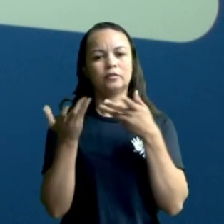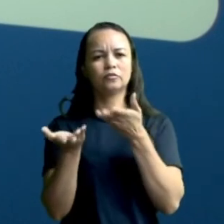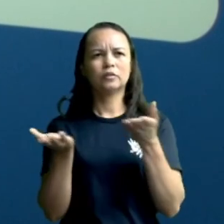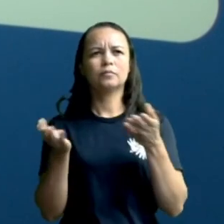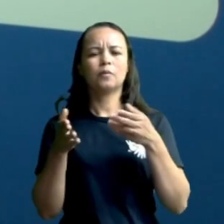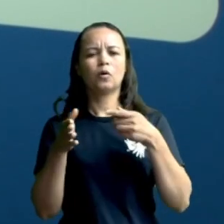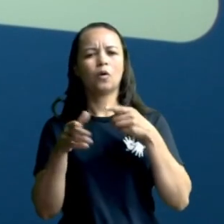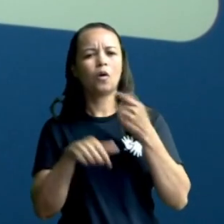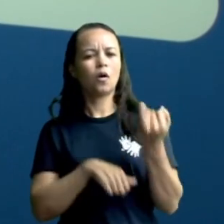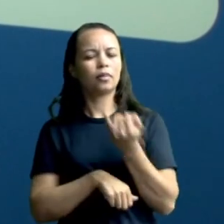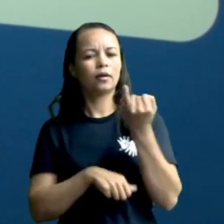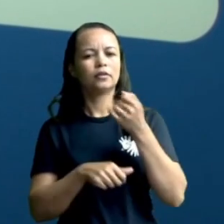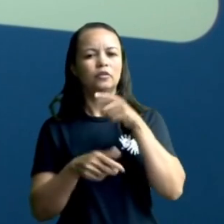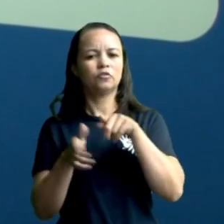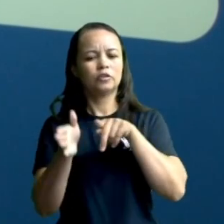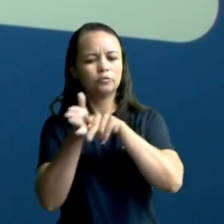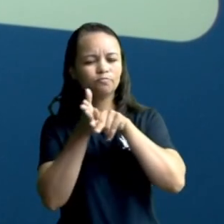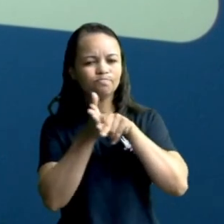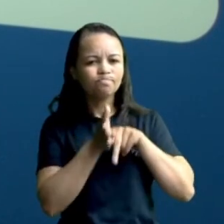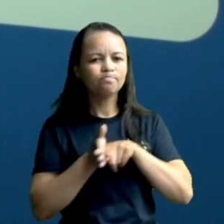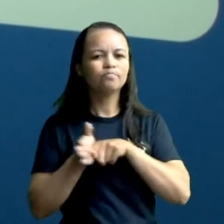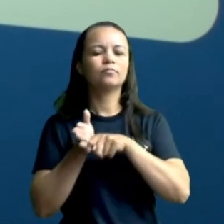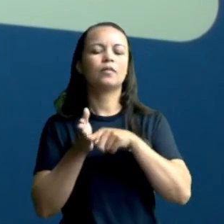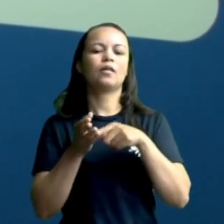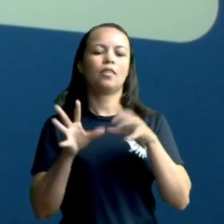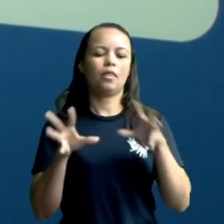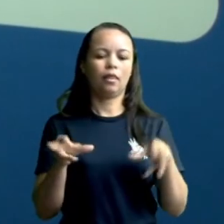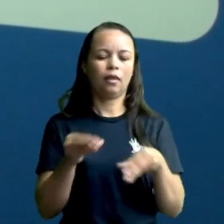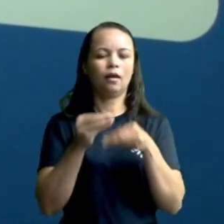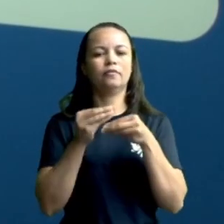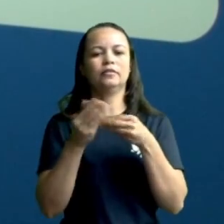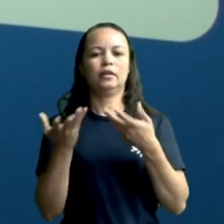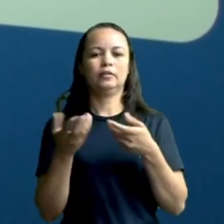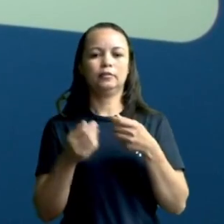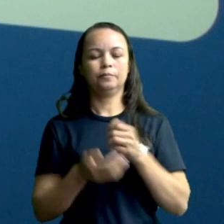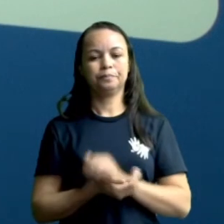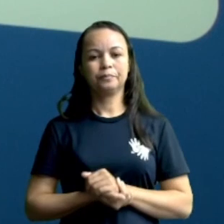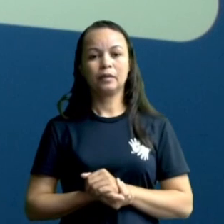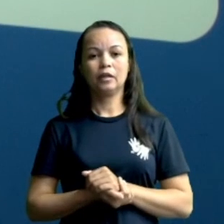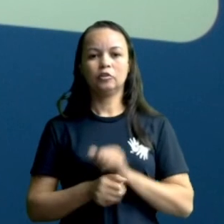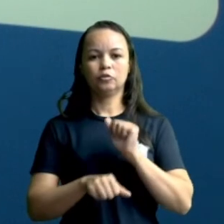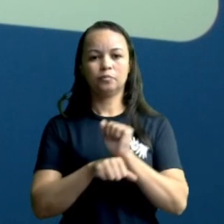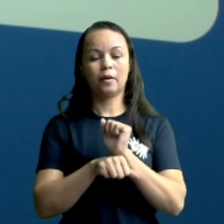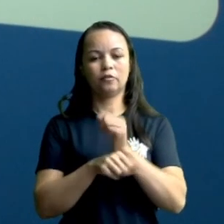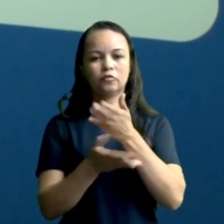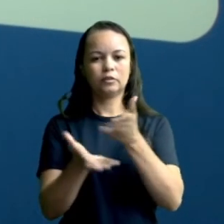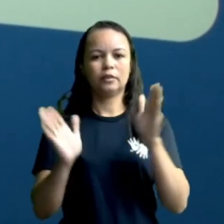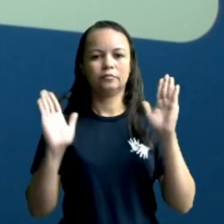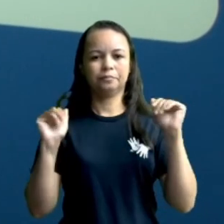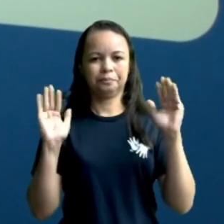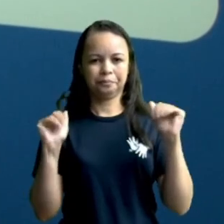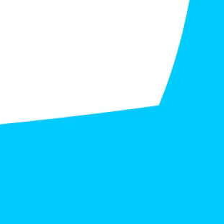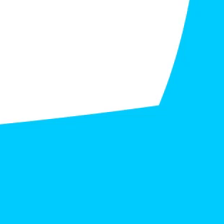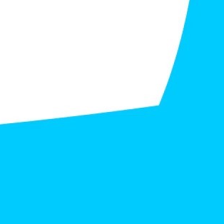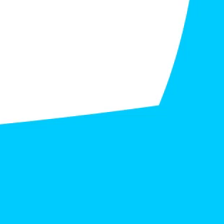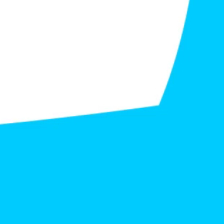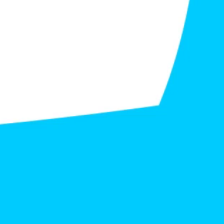vocês revisarem os assuntos e se dedicarem, tá certo? Eu espero vocês até a próxima. Tchau!